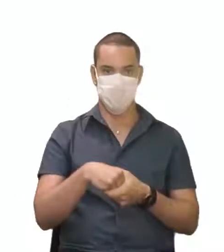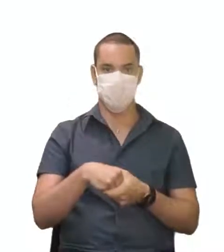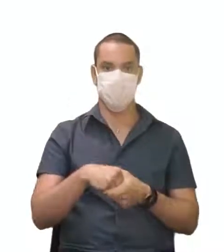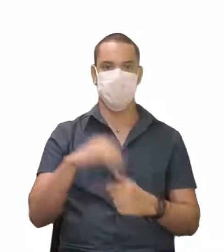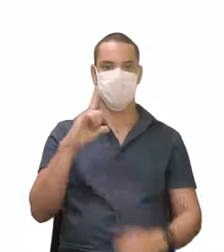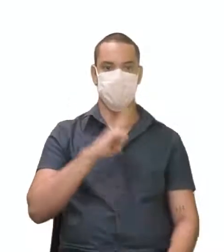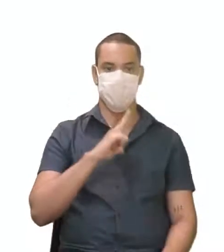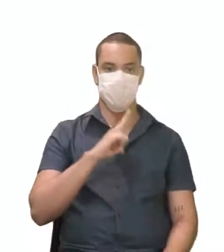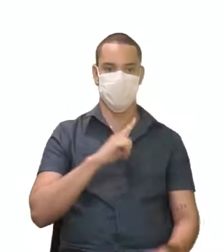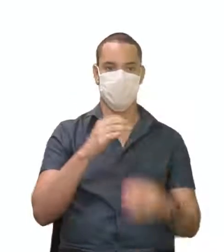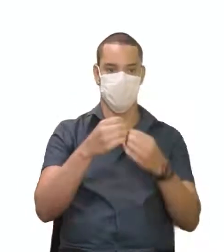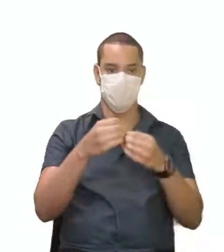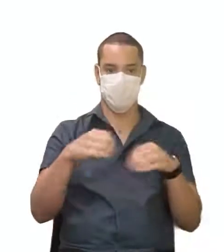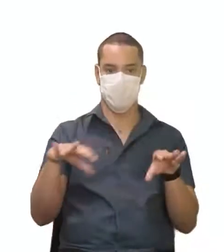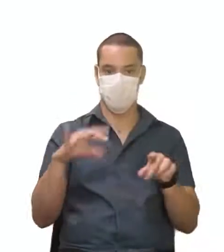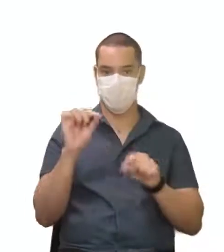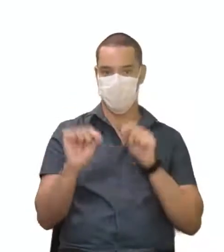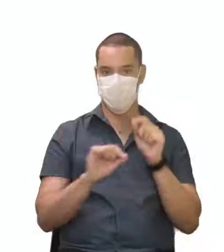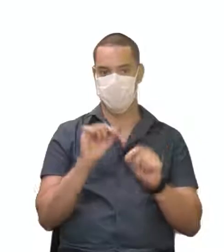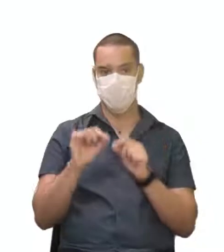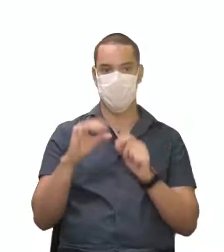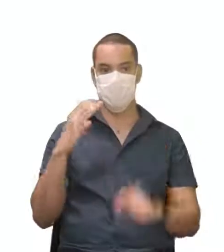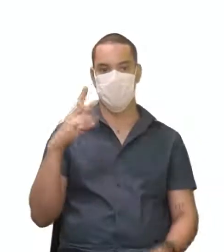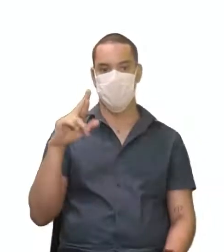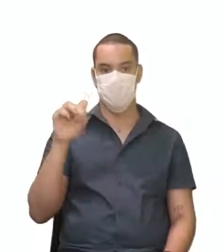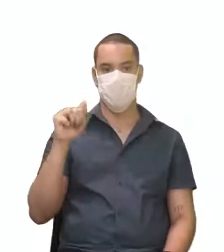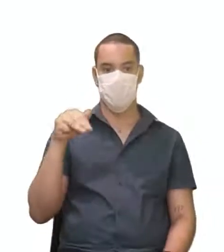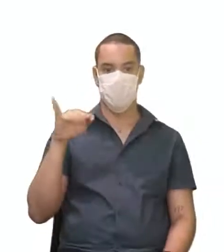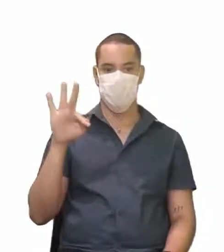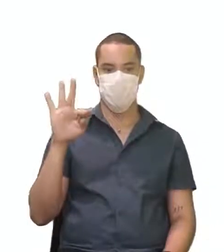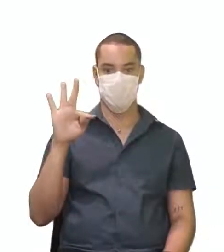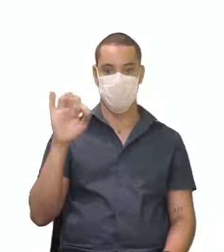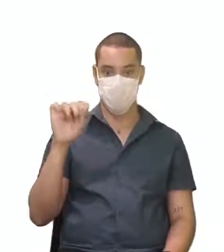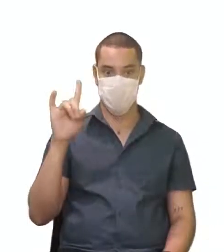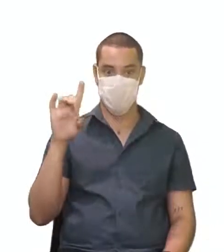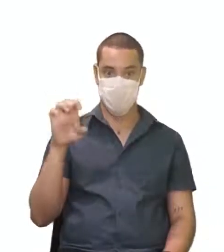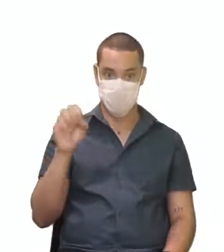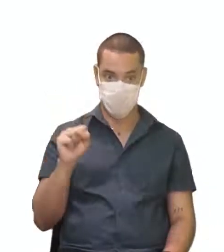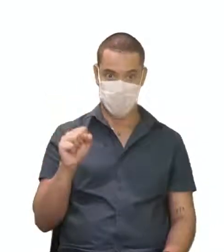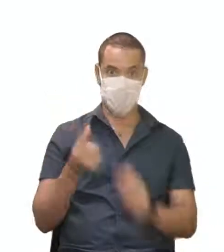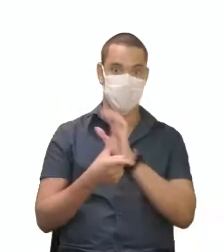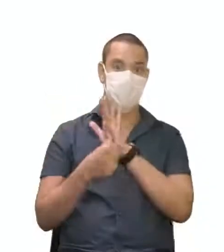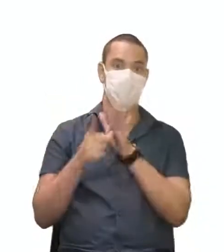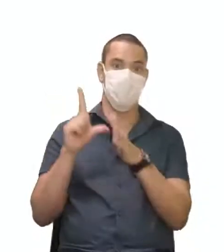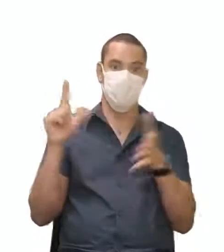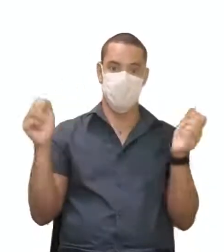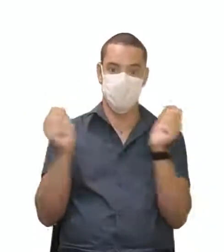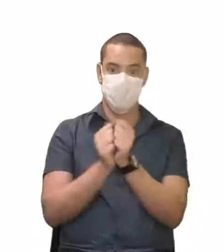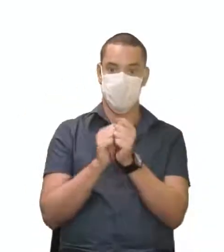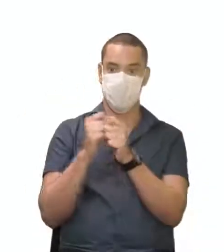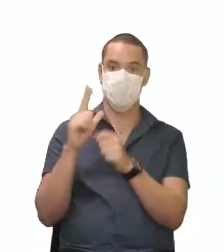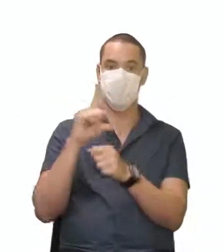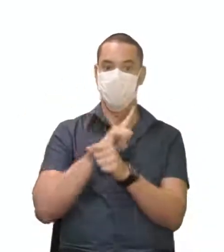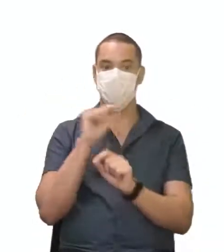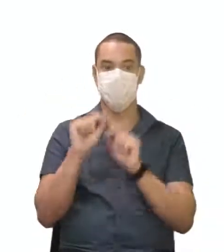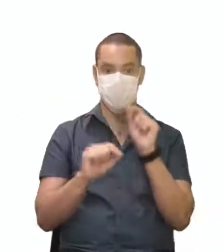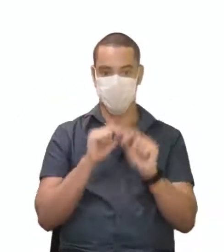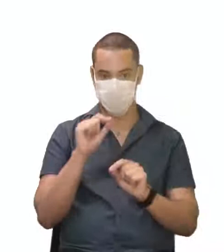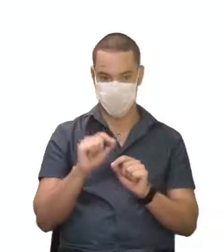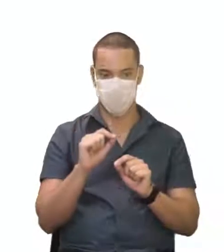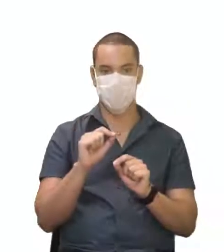mitose, eu tenho a separação das cromátides filhas, ou cromátides irmãs do cromossomo. Eu tinha